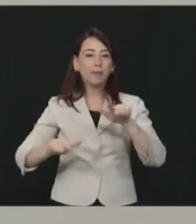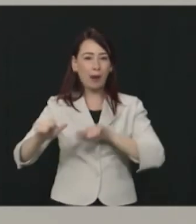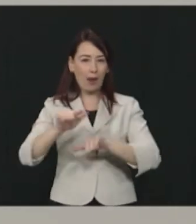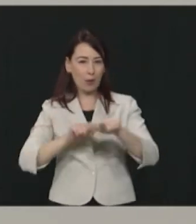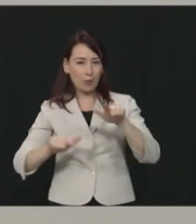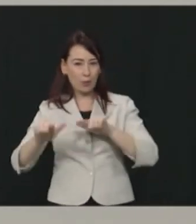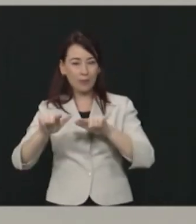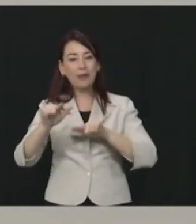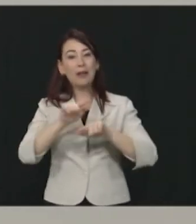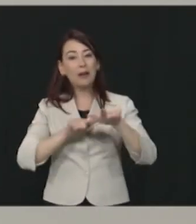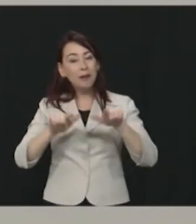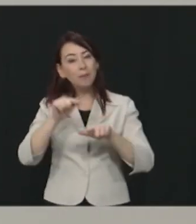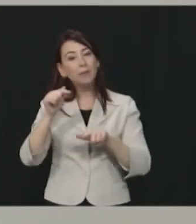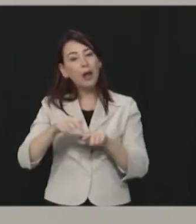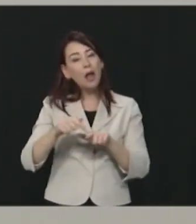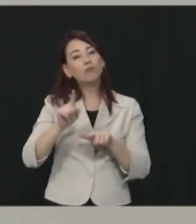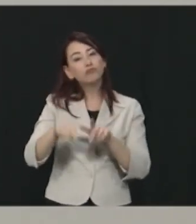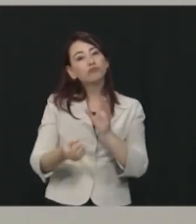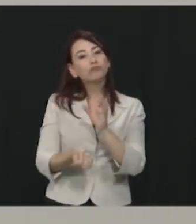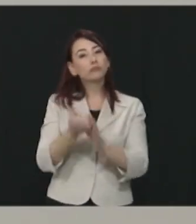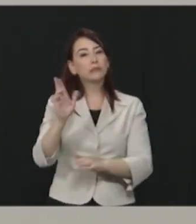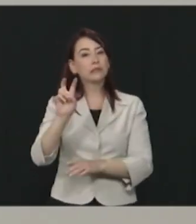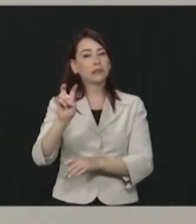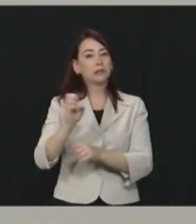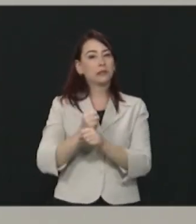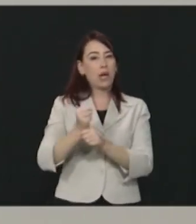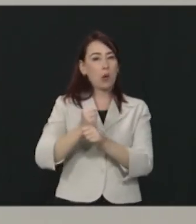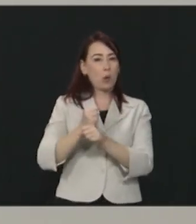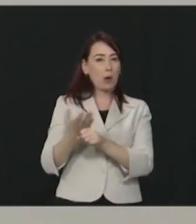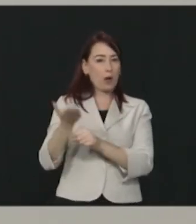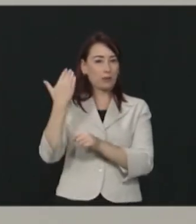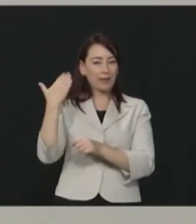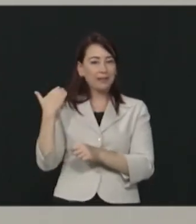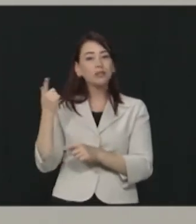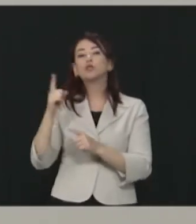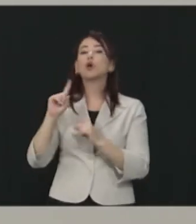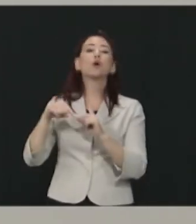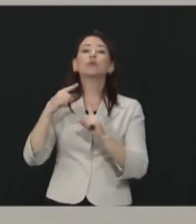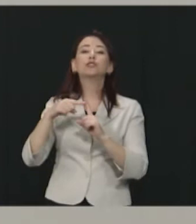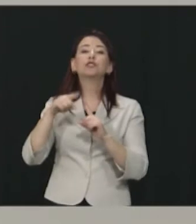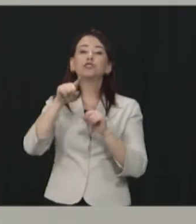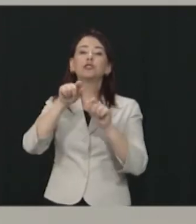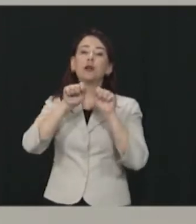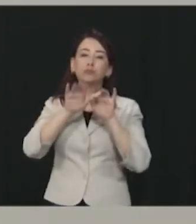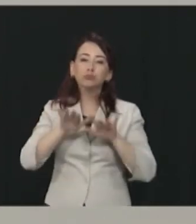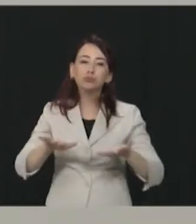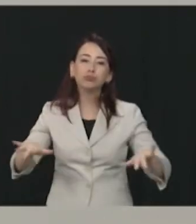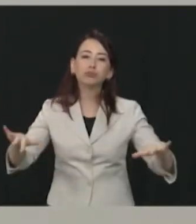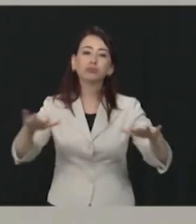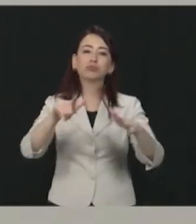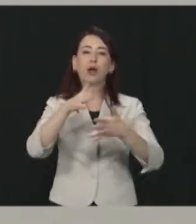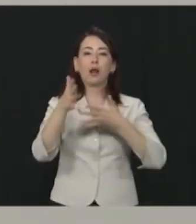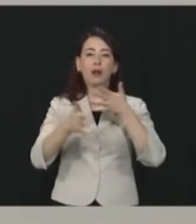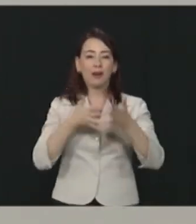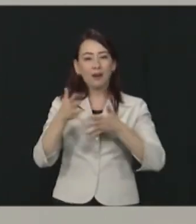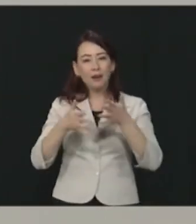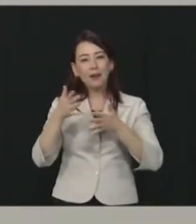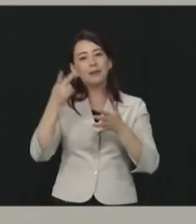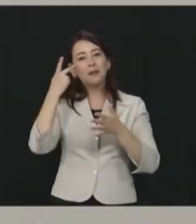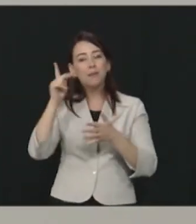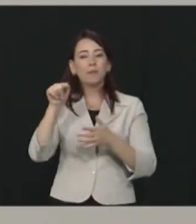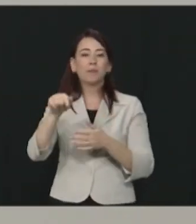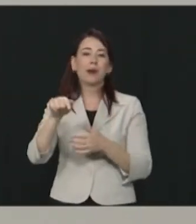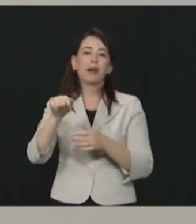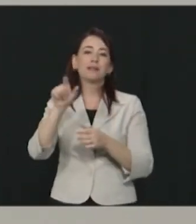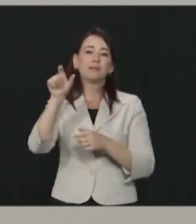há 5 anos para divulgar e popularizar a língua destinada para aquelas pessoas que não se comunicam